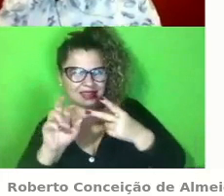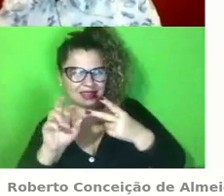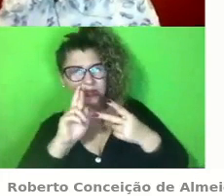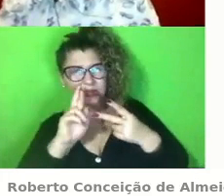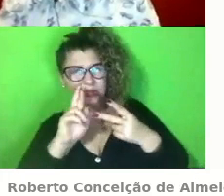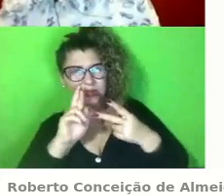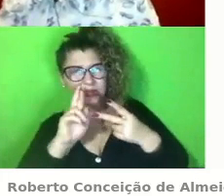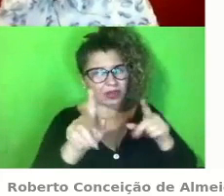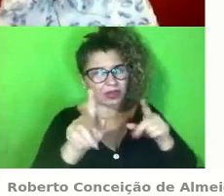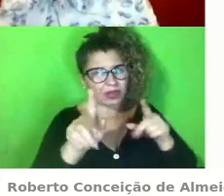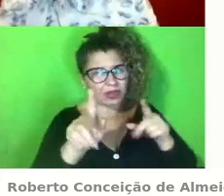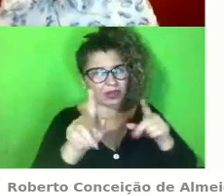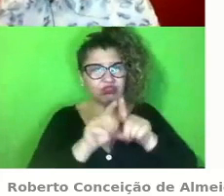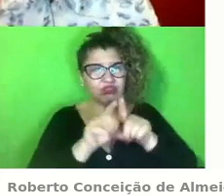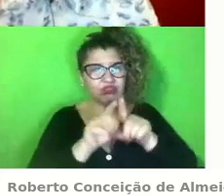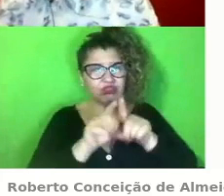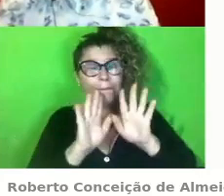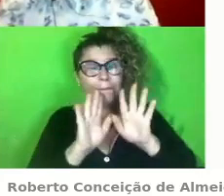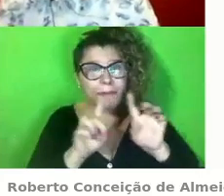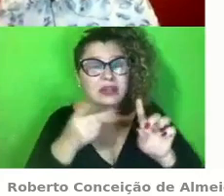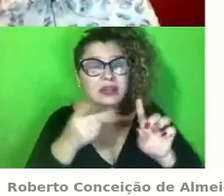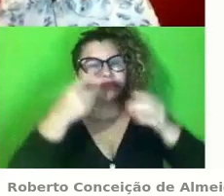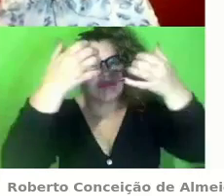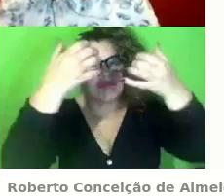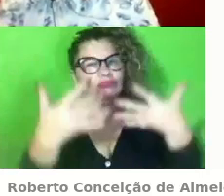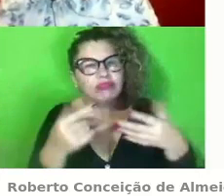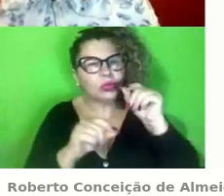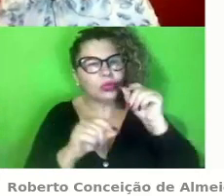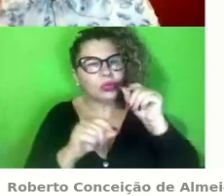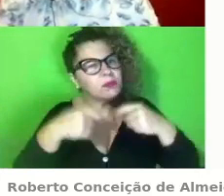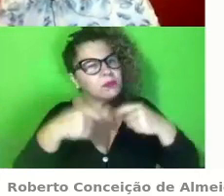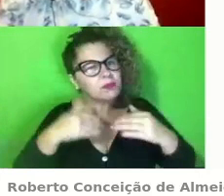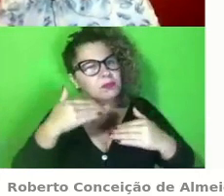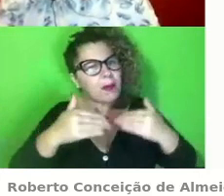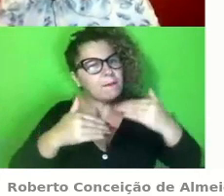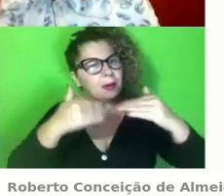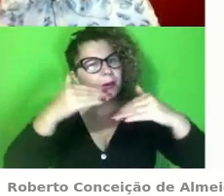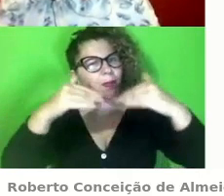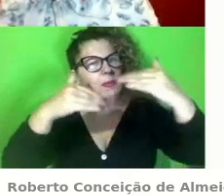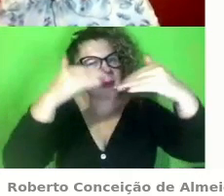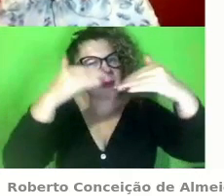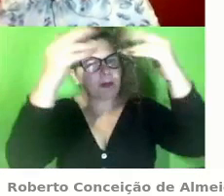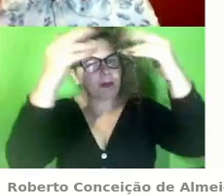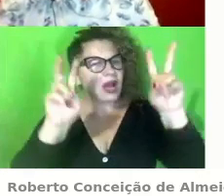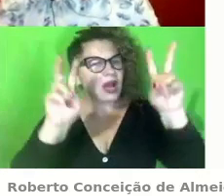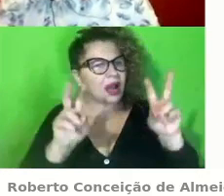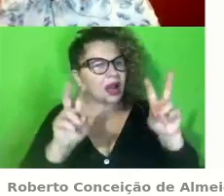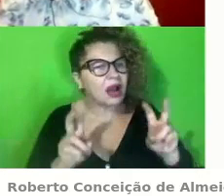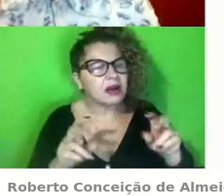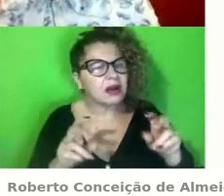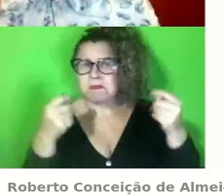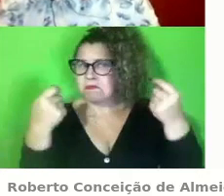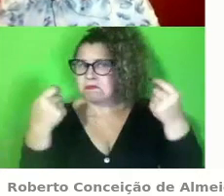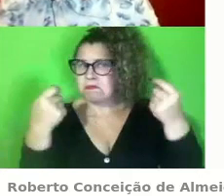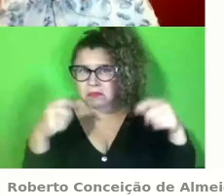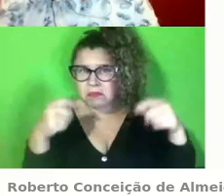precisa, né, avançar nessas questões, né, trazer, né, essas questões